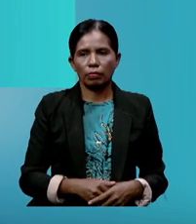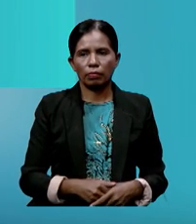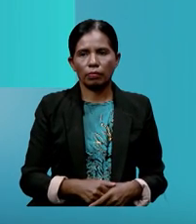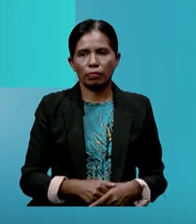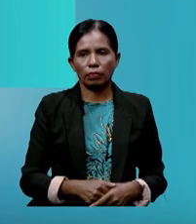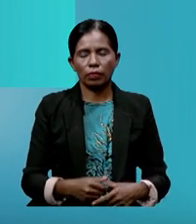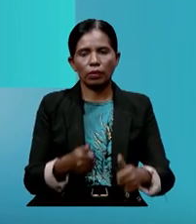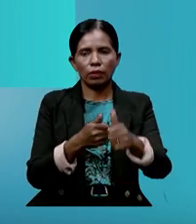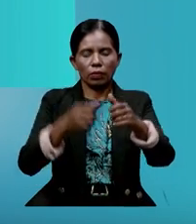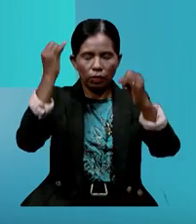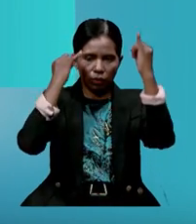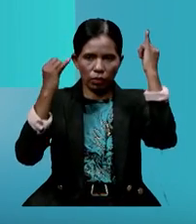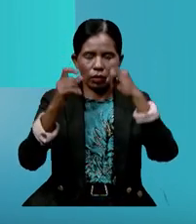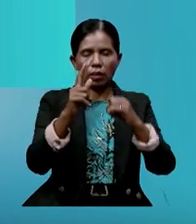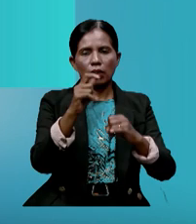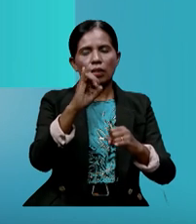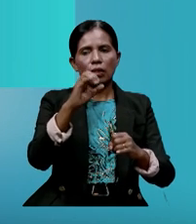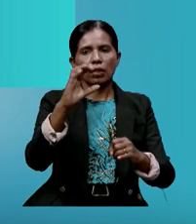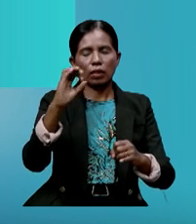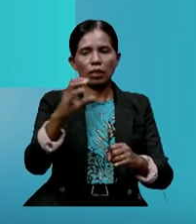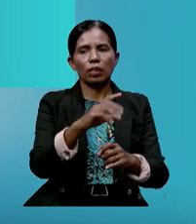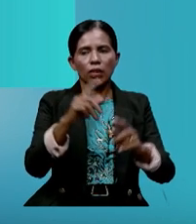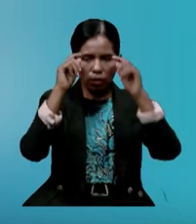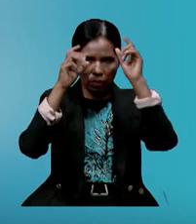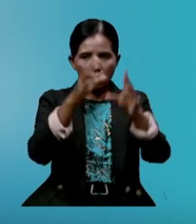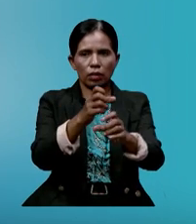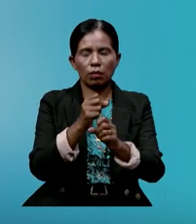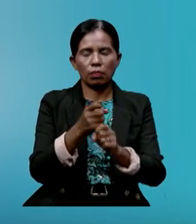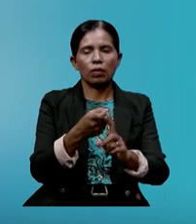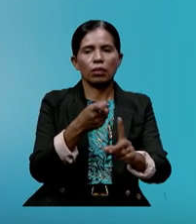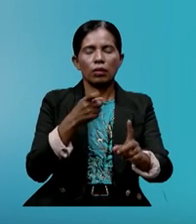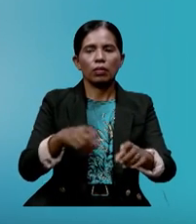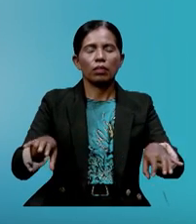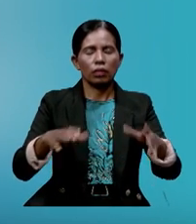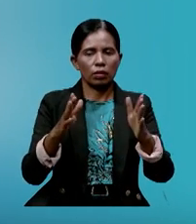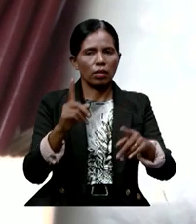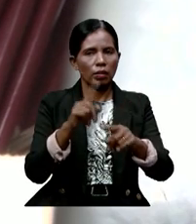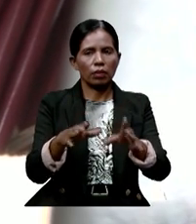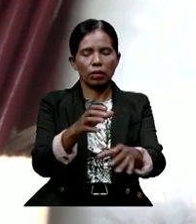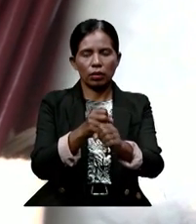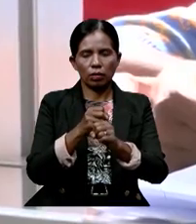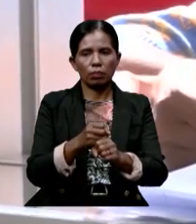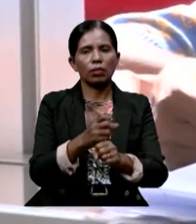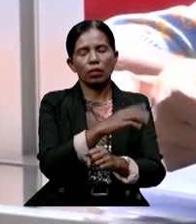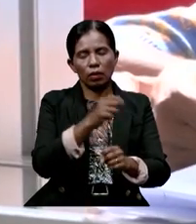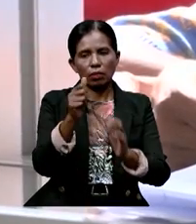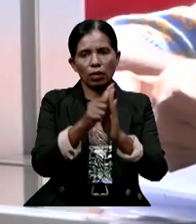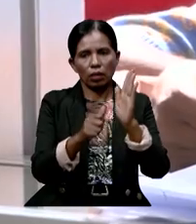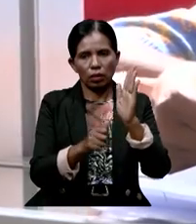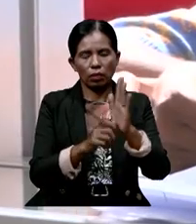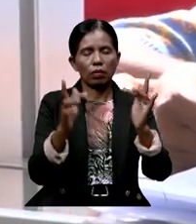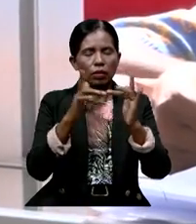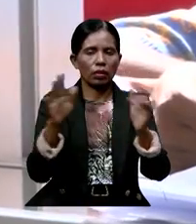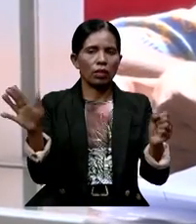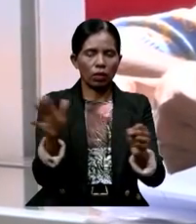Dir informação na Betic Timor Simo Husi Notariado, daudau ne sistema la bele Simo Tanona, tamba agendamento online na